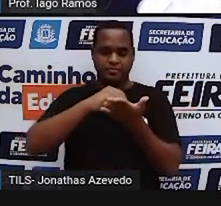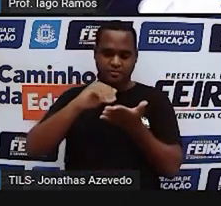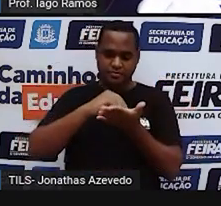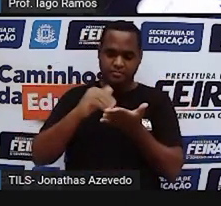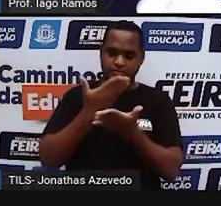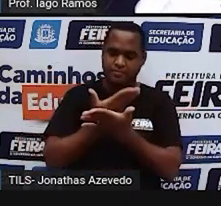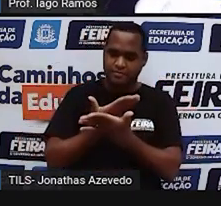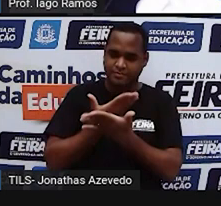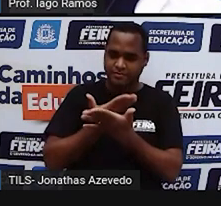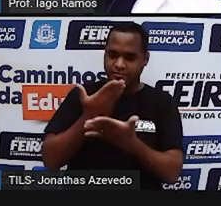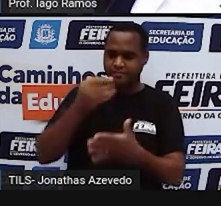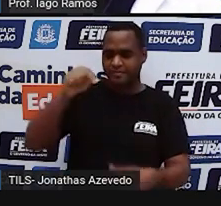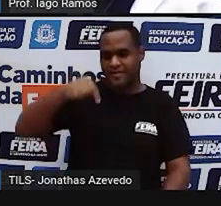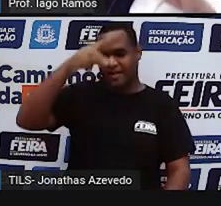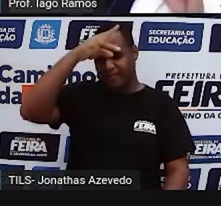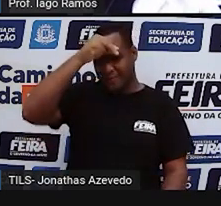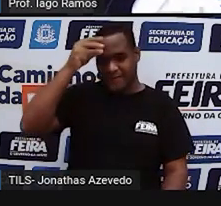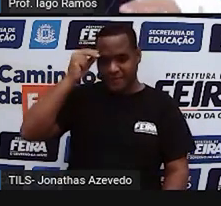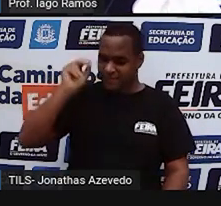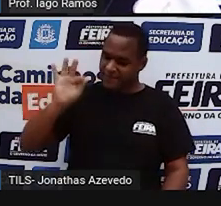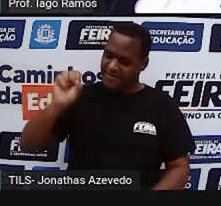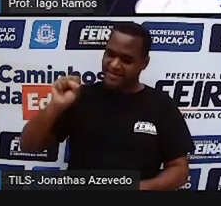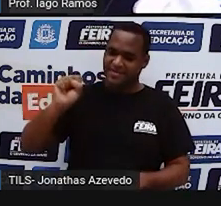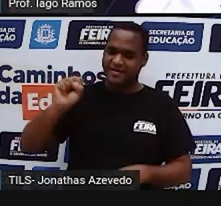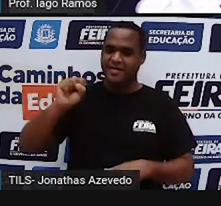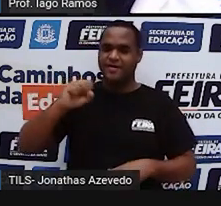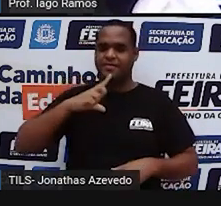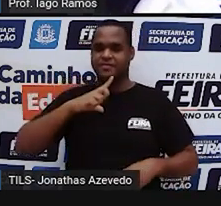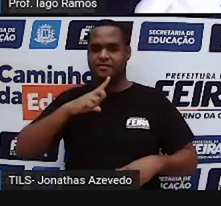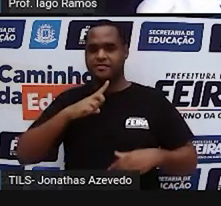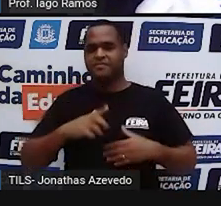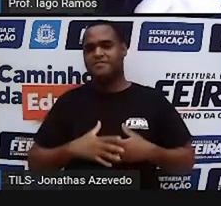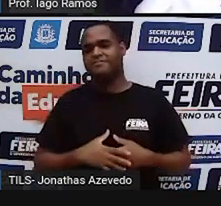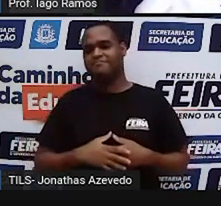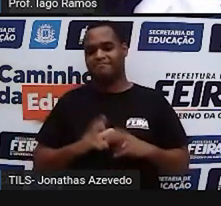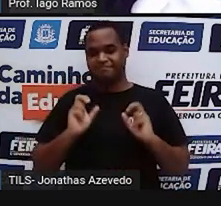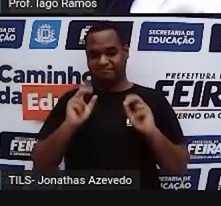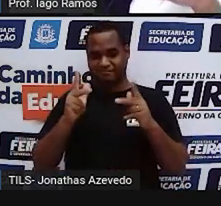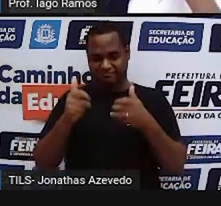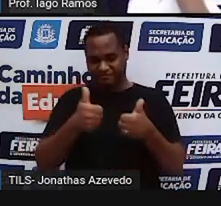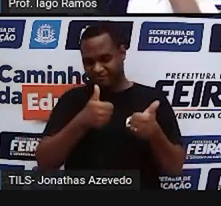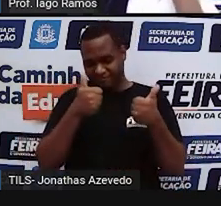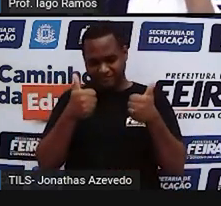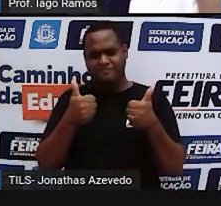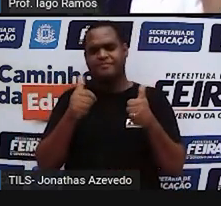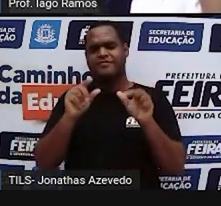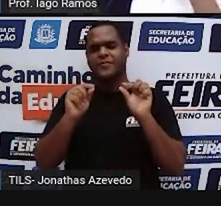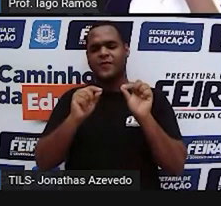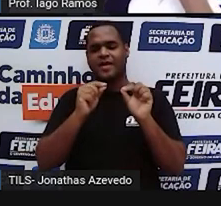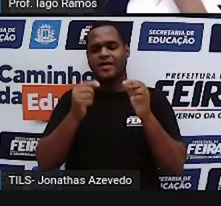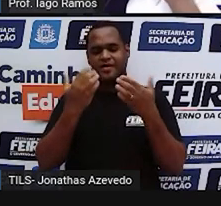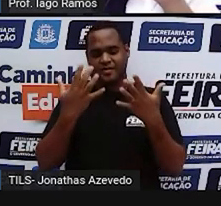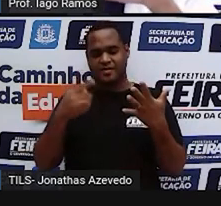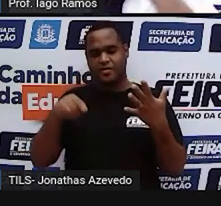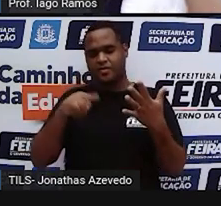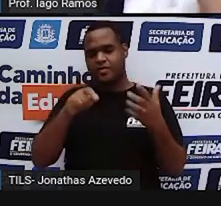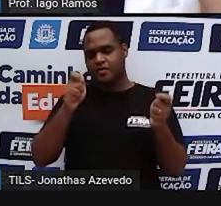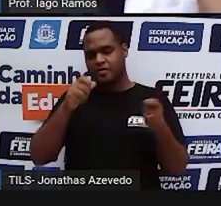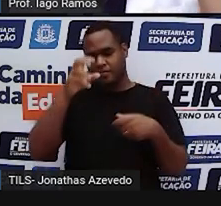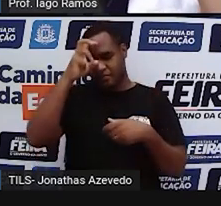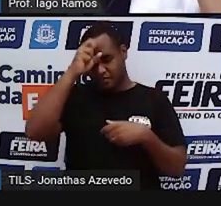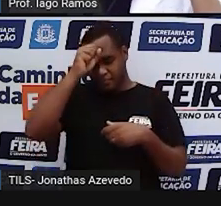Secretaria Municipal de Educação de Feira de Santa tá bom e o que é que nós vamos